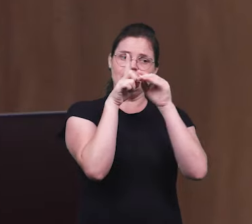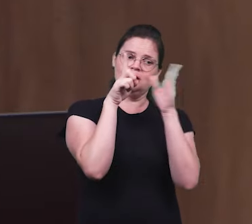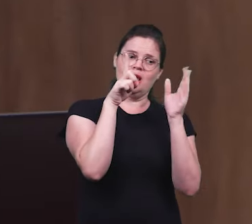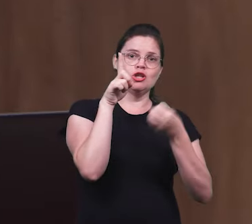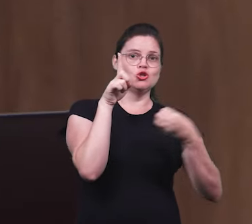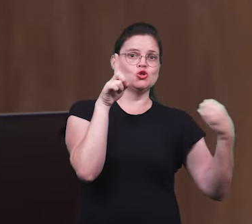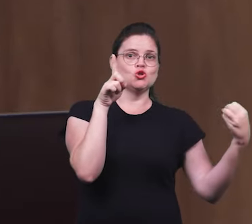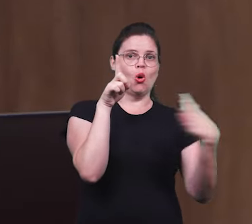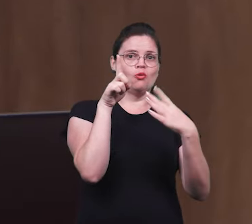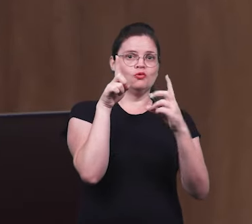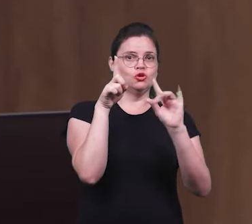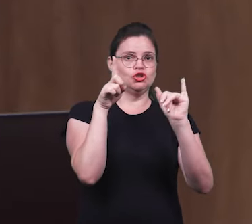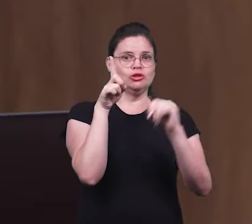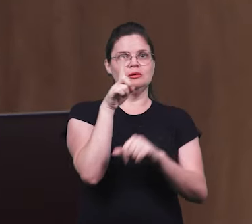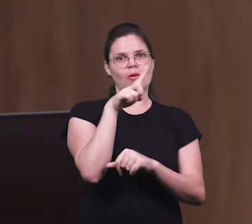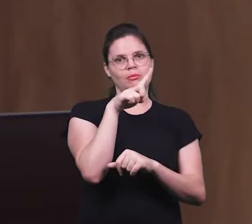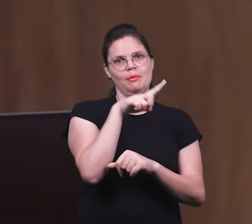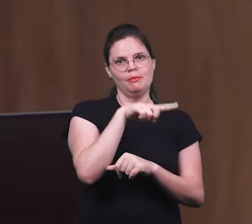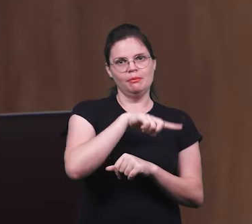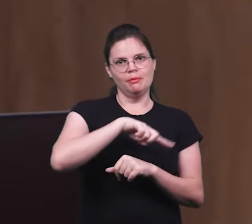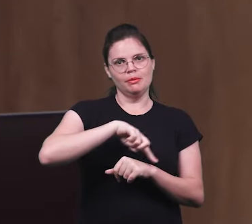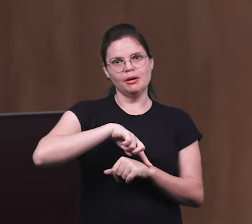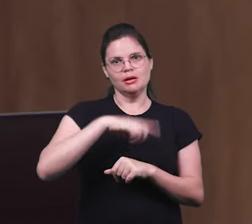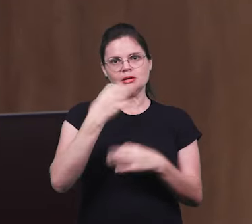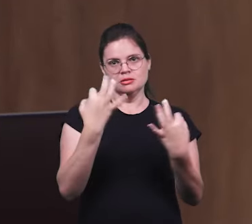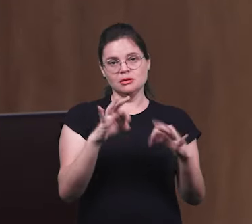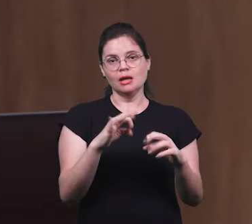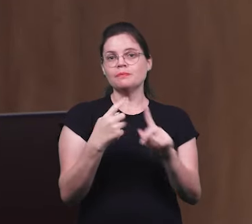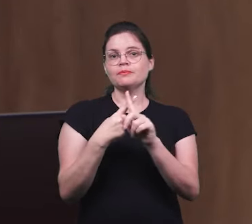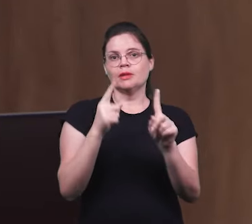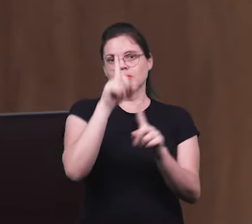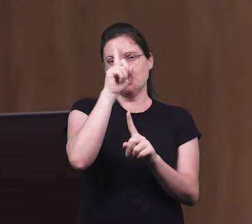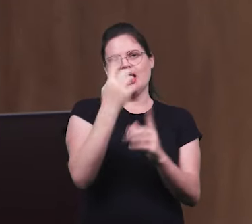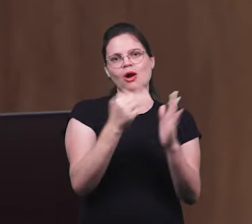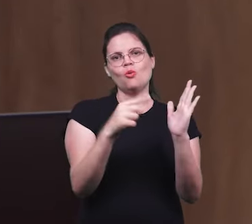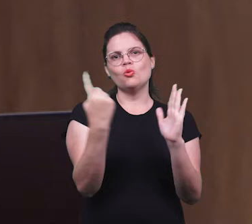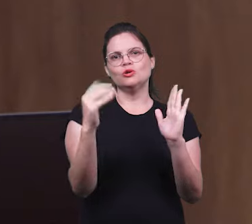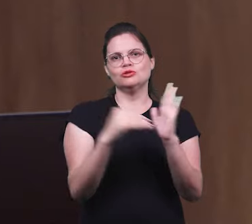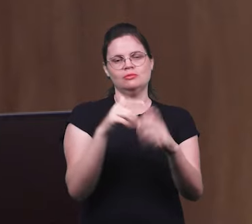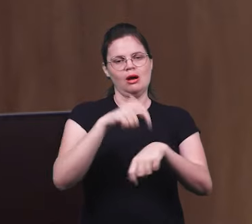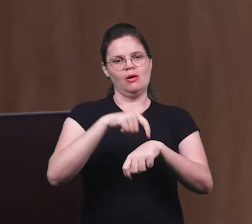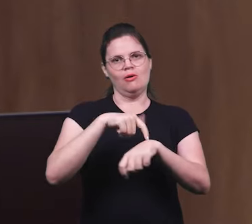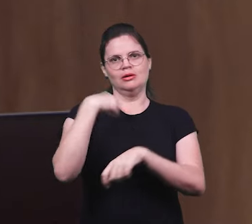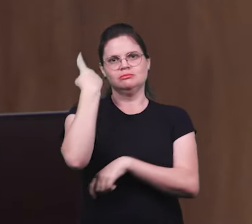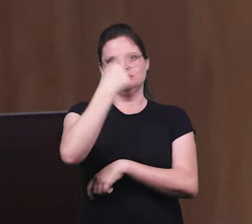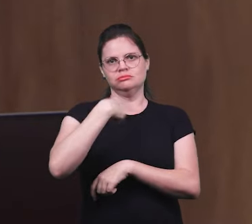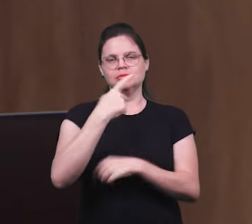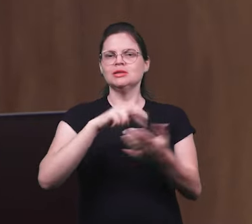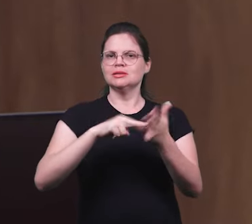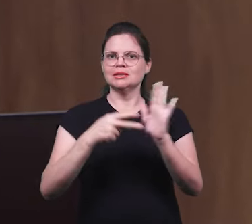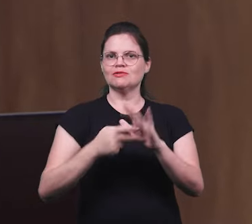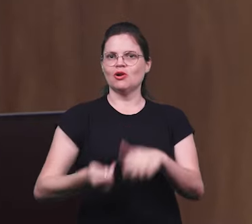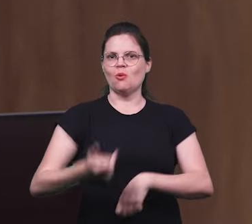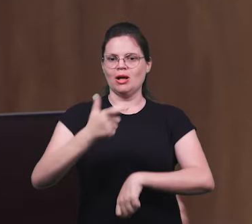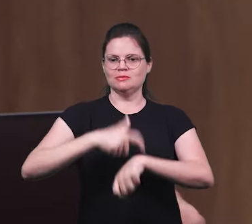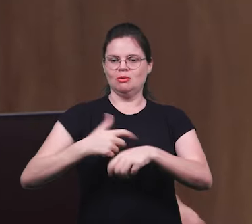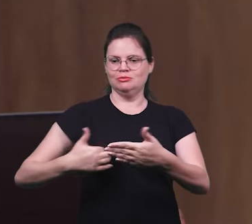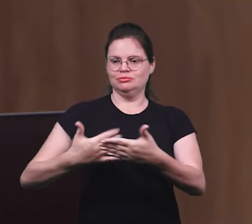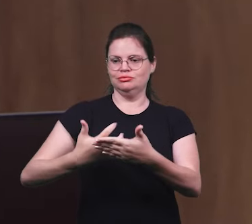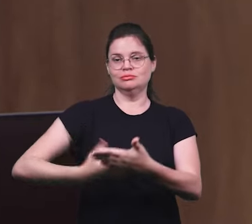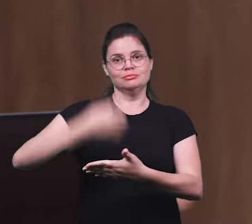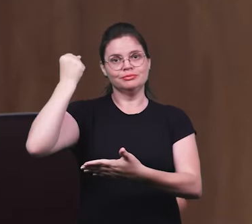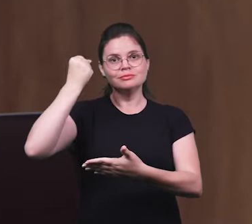o arrebatamento vai vir. A igreja vai ser arrebatada. E a posição aqui de Paulo e Silas,